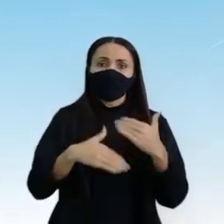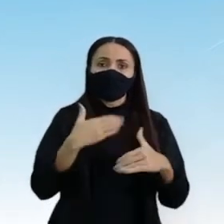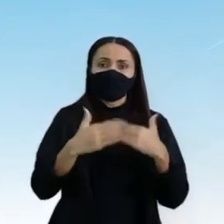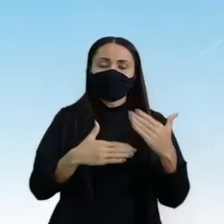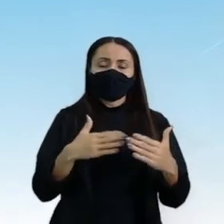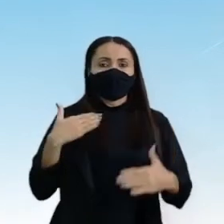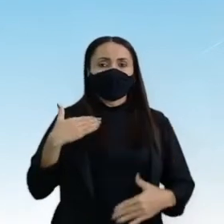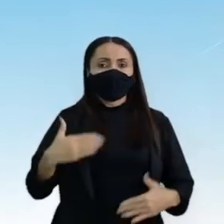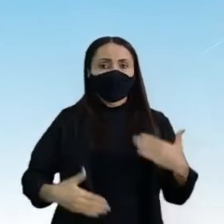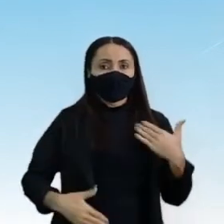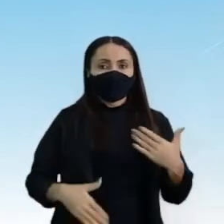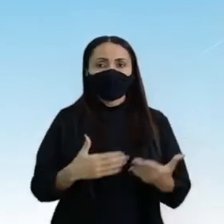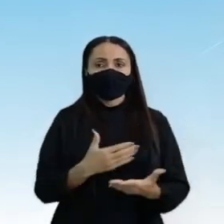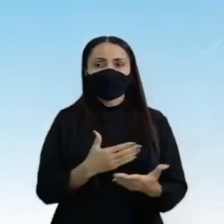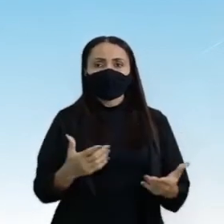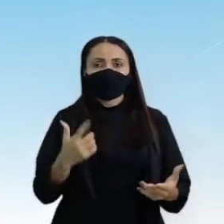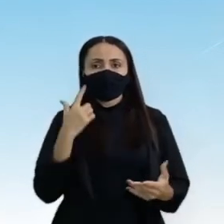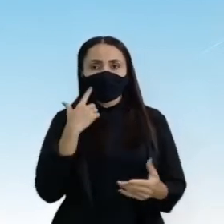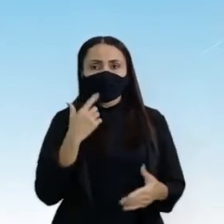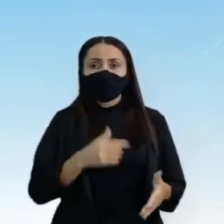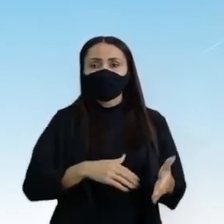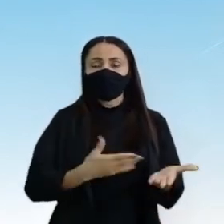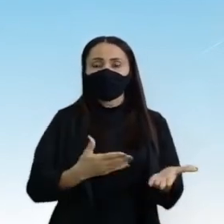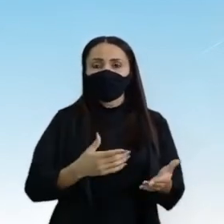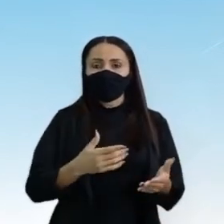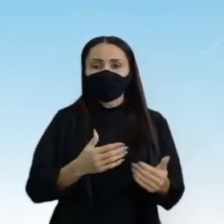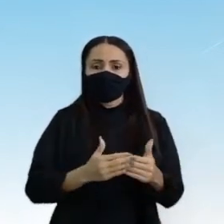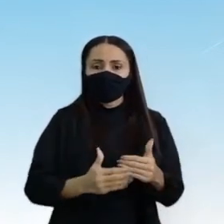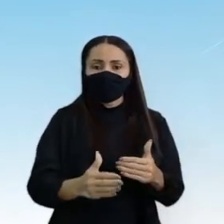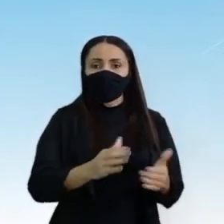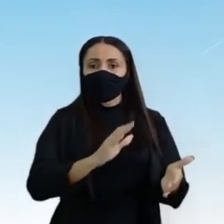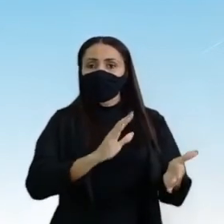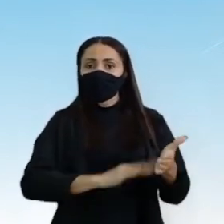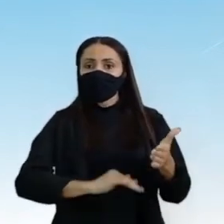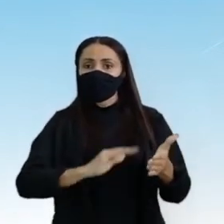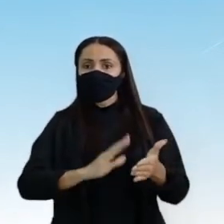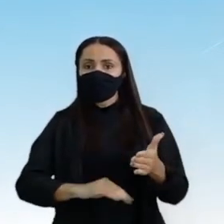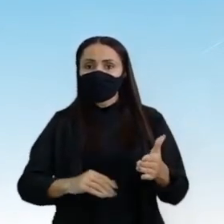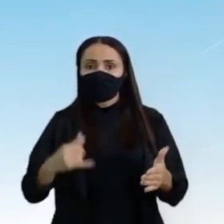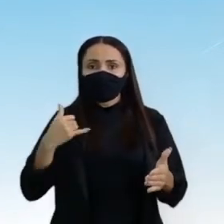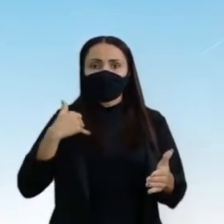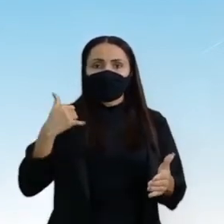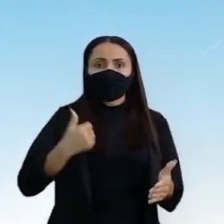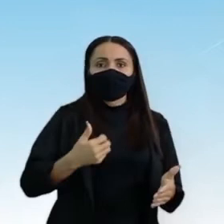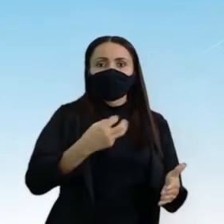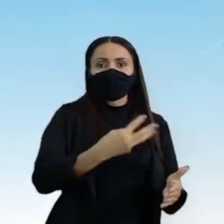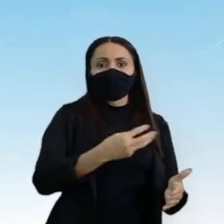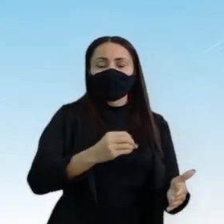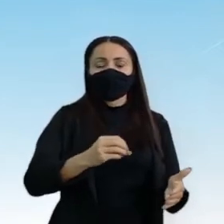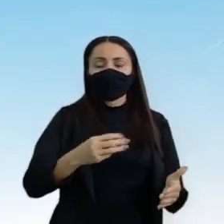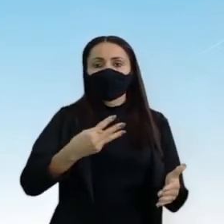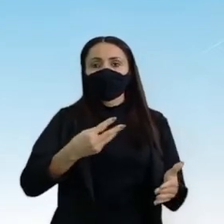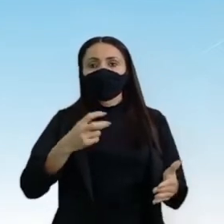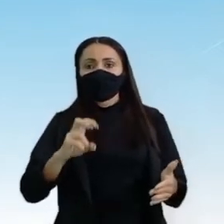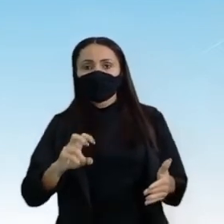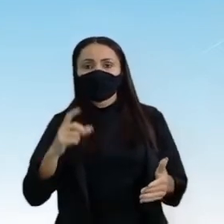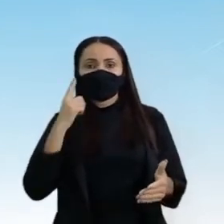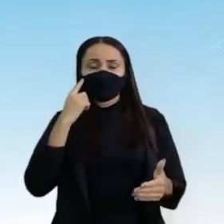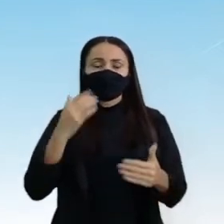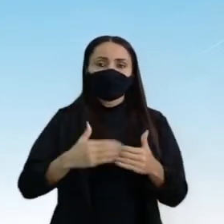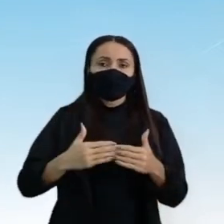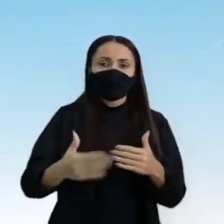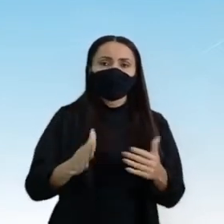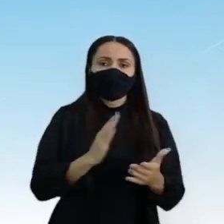e nós vamos começar a perder algumas coisas. Quando chega aí por volta dos 30, 35 anos de idade, nós começamos